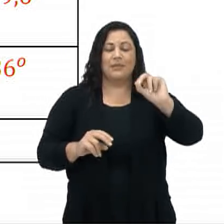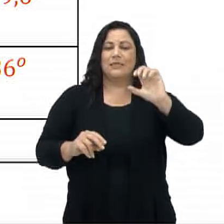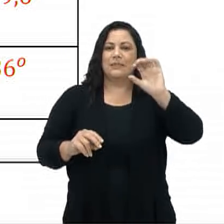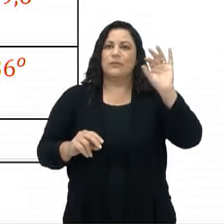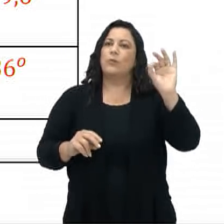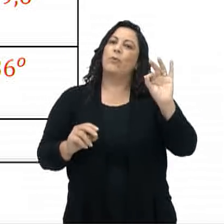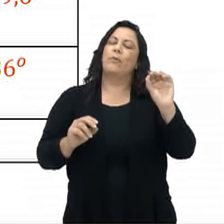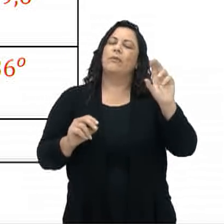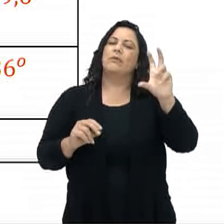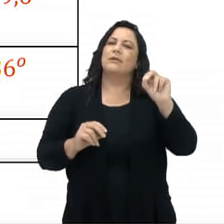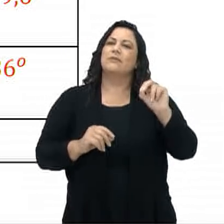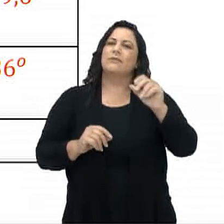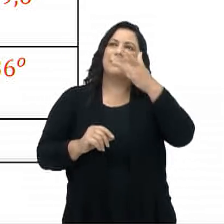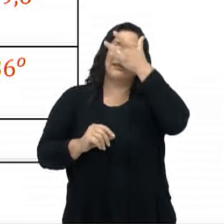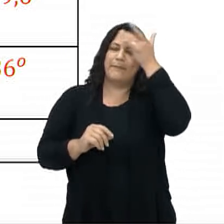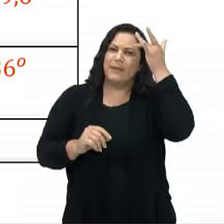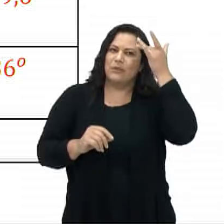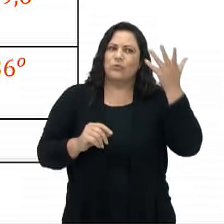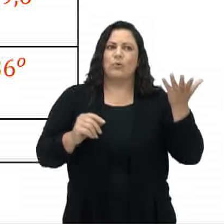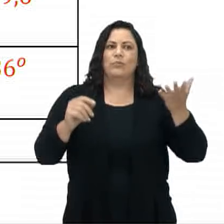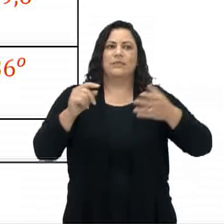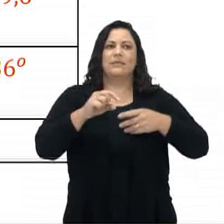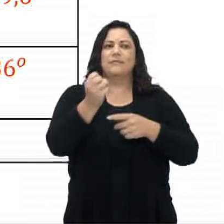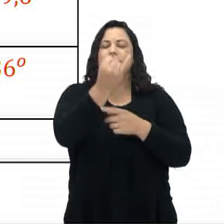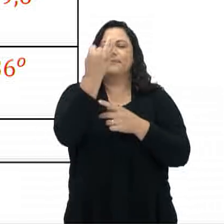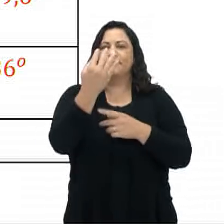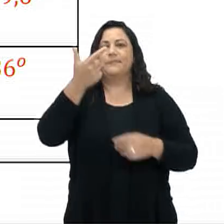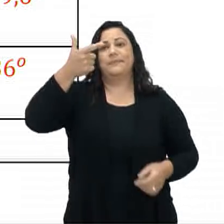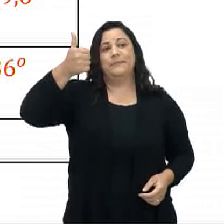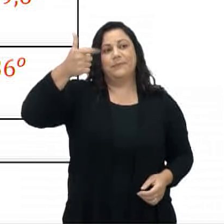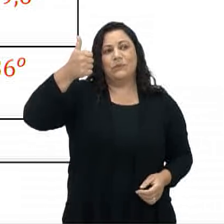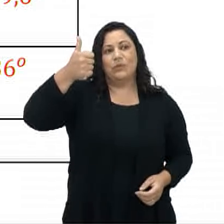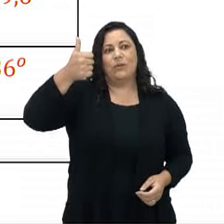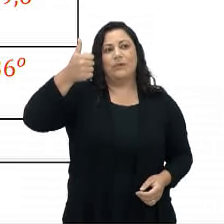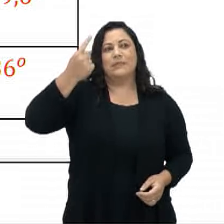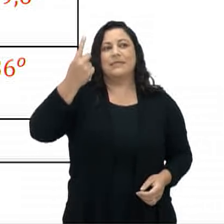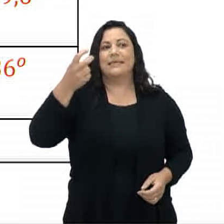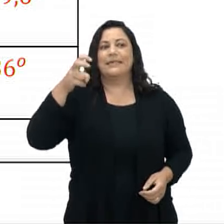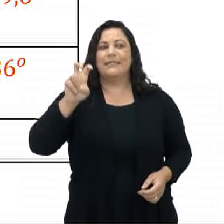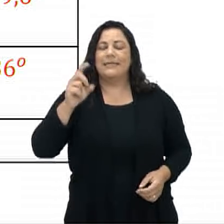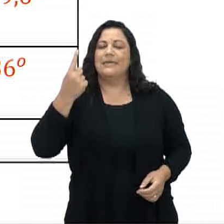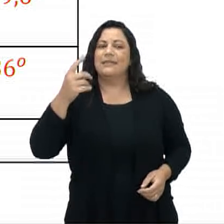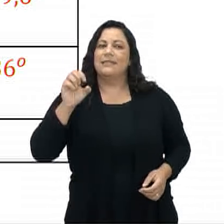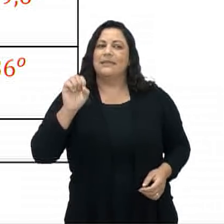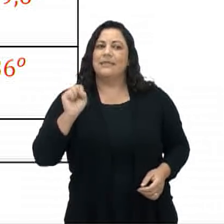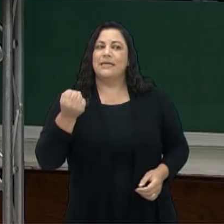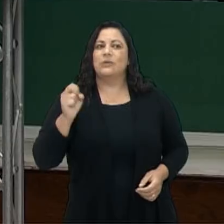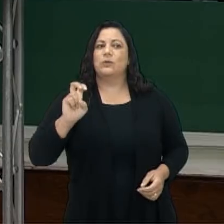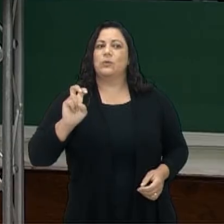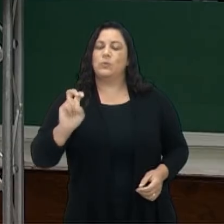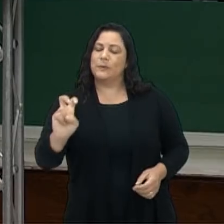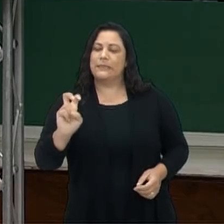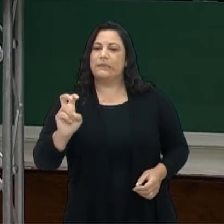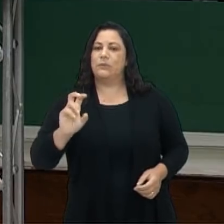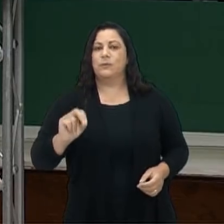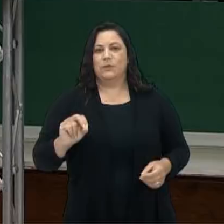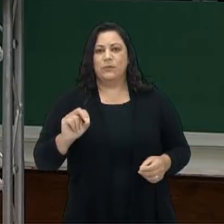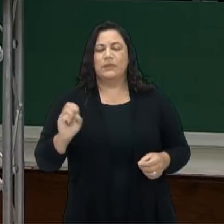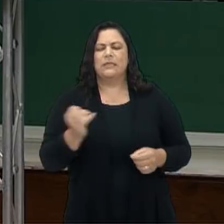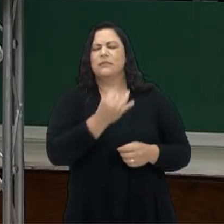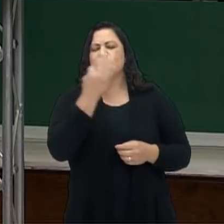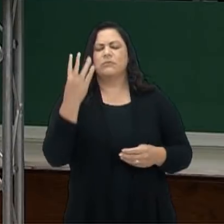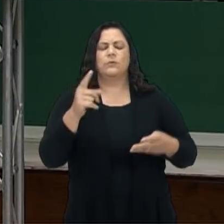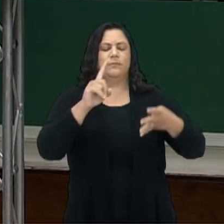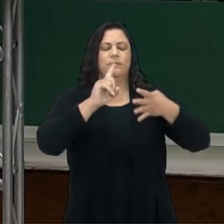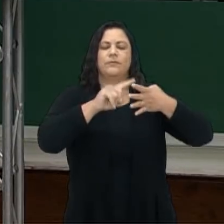preferem esse sabor, 15 esse, 18 esse e 5 esse. Então, qual é o percentual de pessoas que preferem pizza calabresa? O